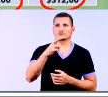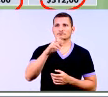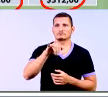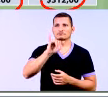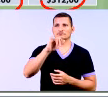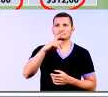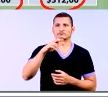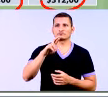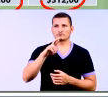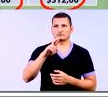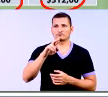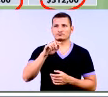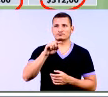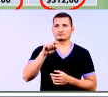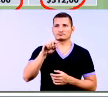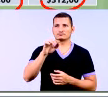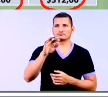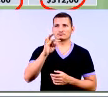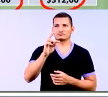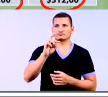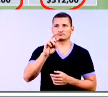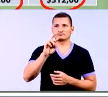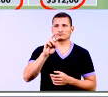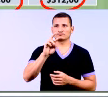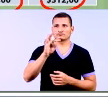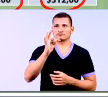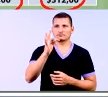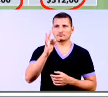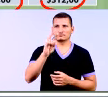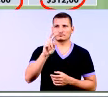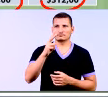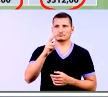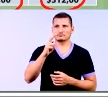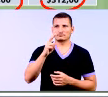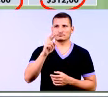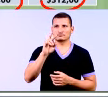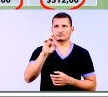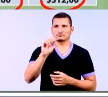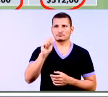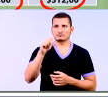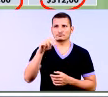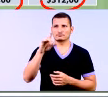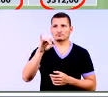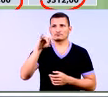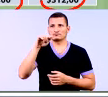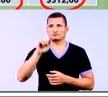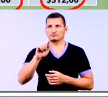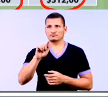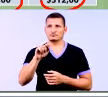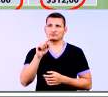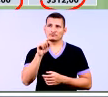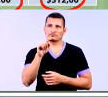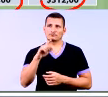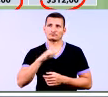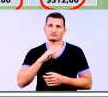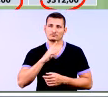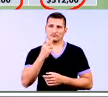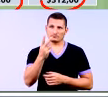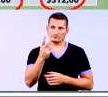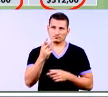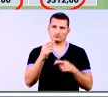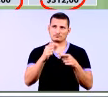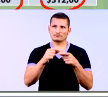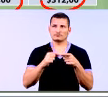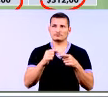aqui, gente? Isso aqui eu tenho, nesse primeiro, eu tenho núcleos físicos. Aqui eu tenho 2 processadores internos no